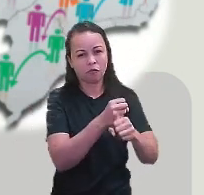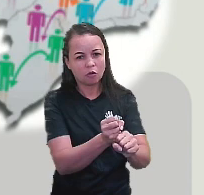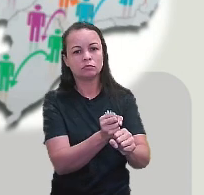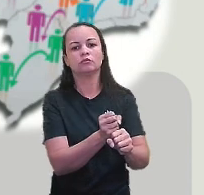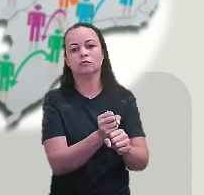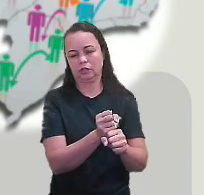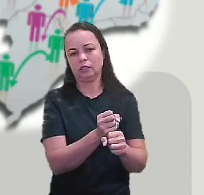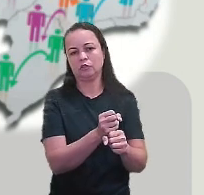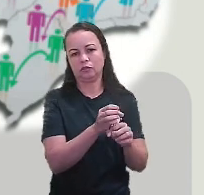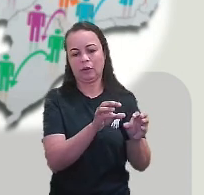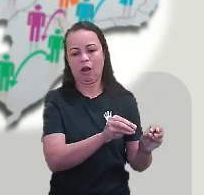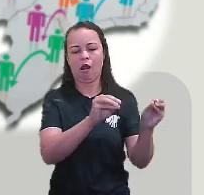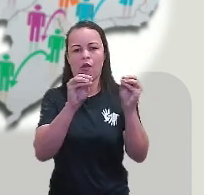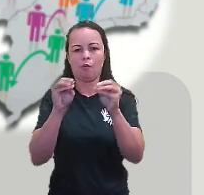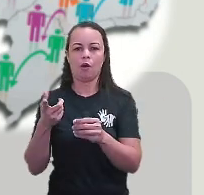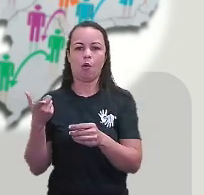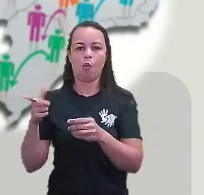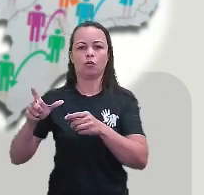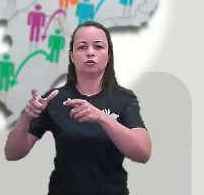origem para ir para outros.